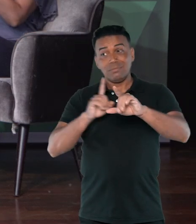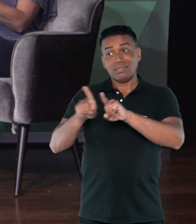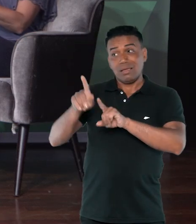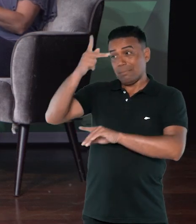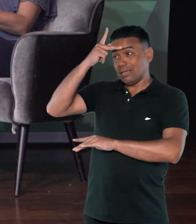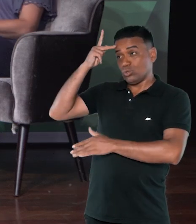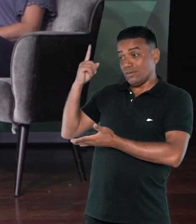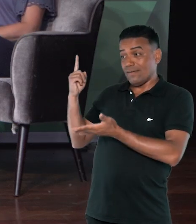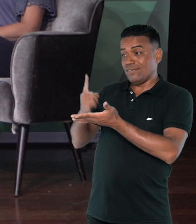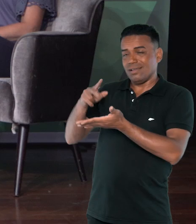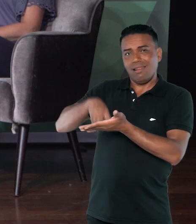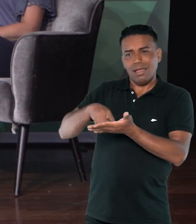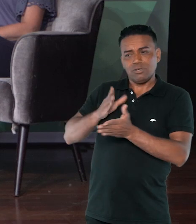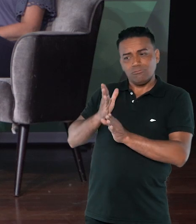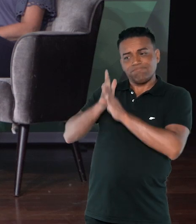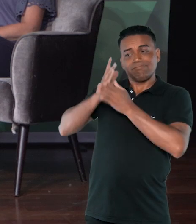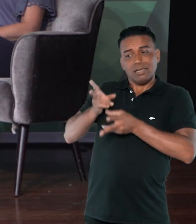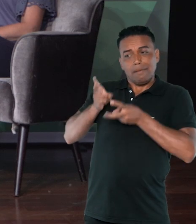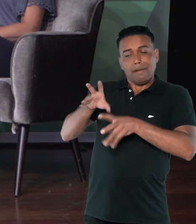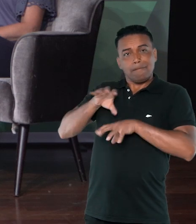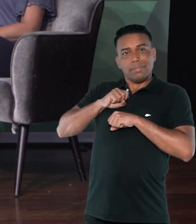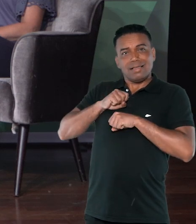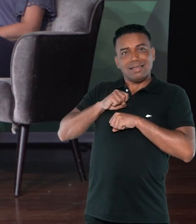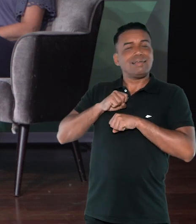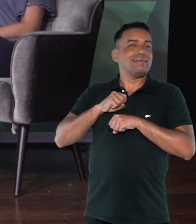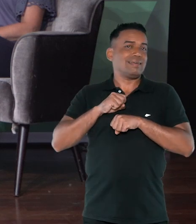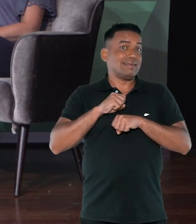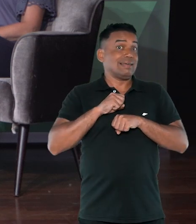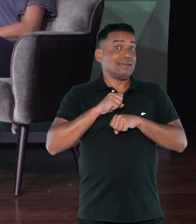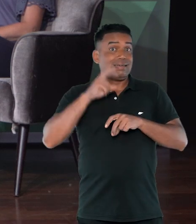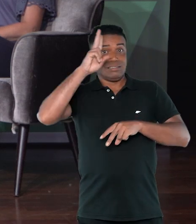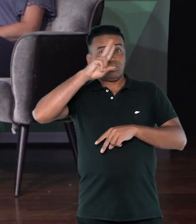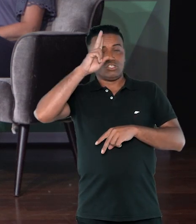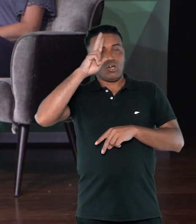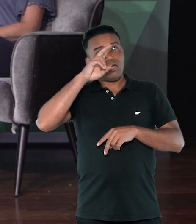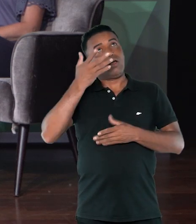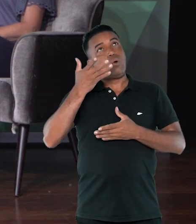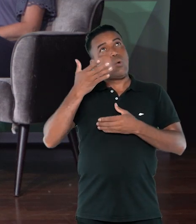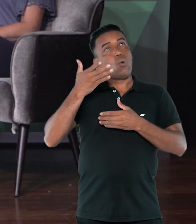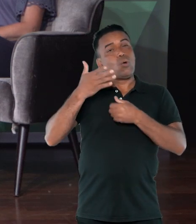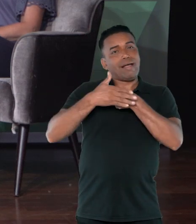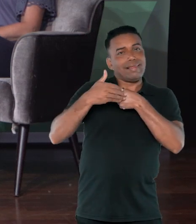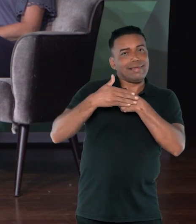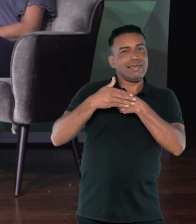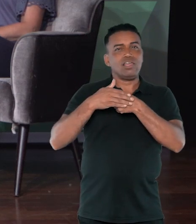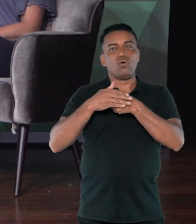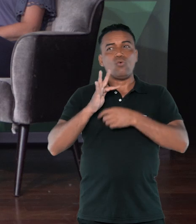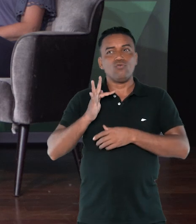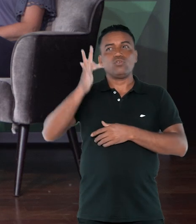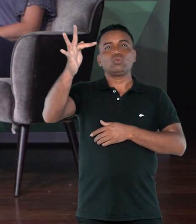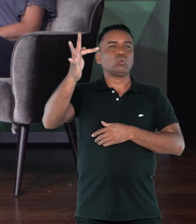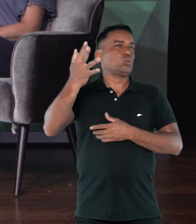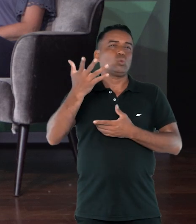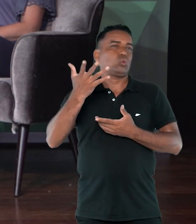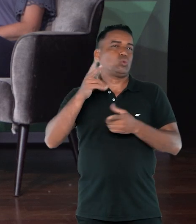se eu voltei muito no texto. Se você se preocupou em voltar, ou ali na hora de escrever mesmo, ter